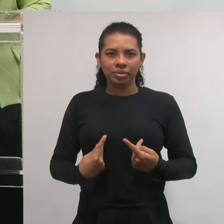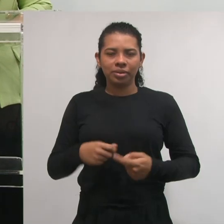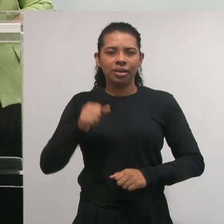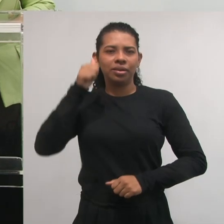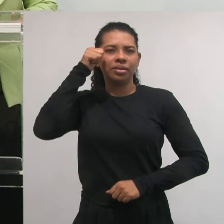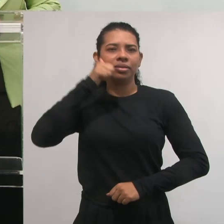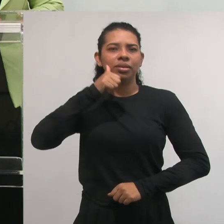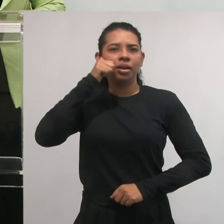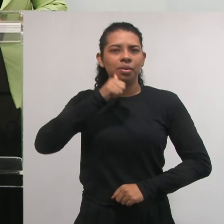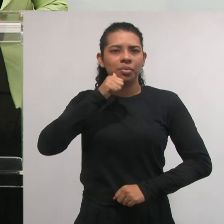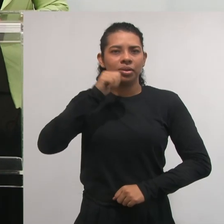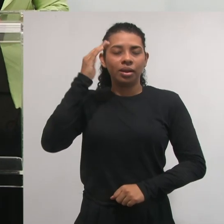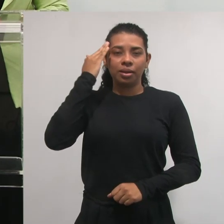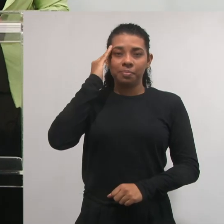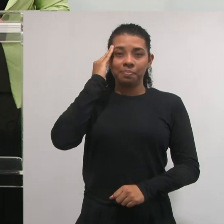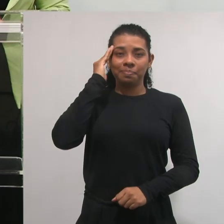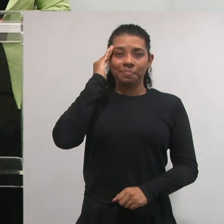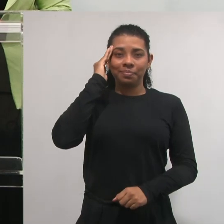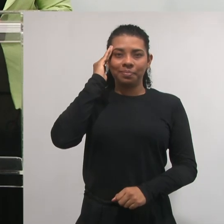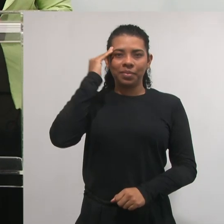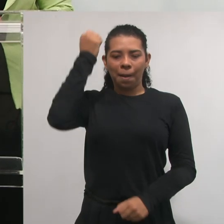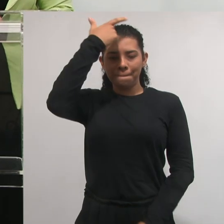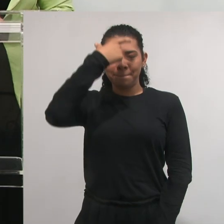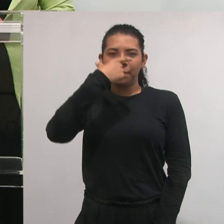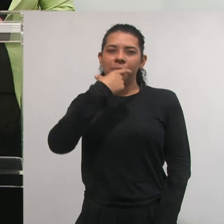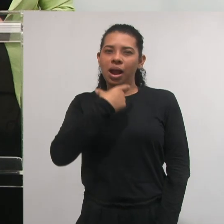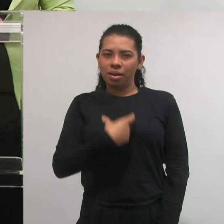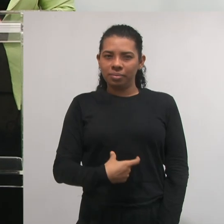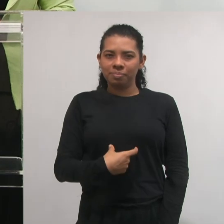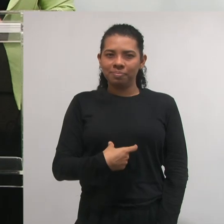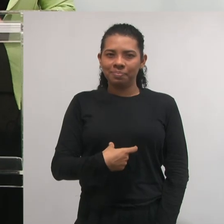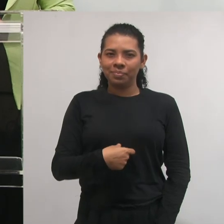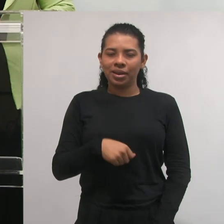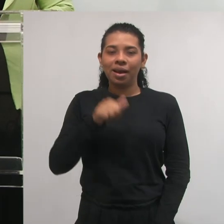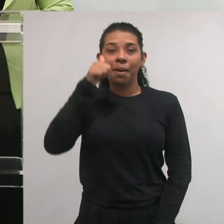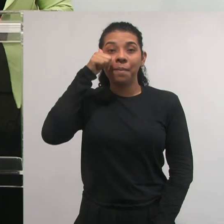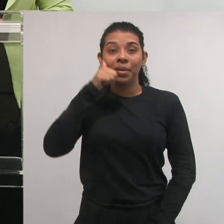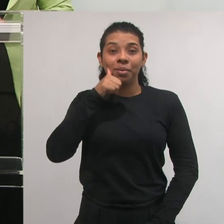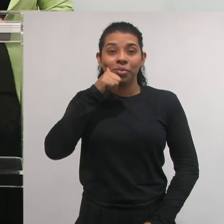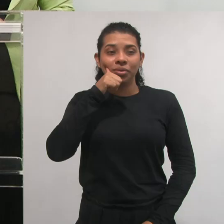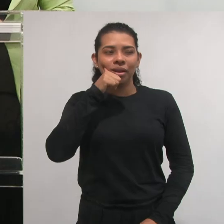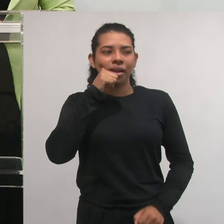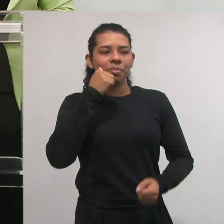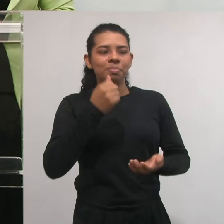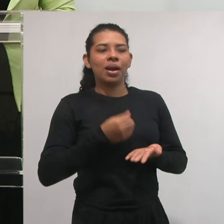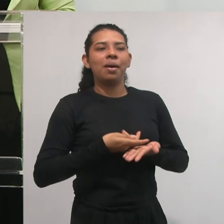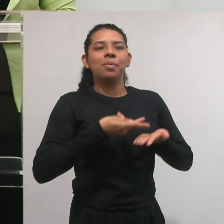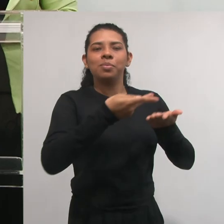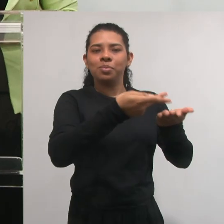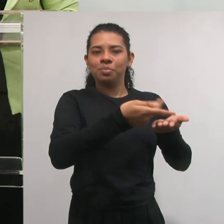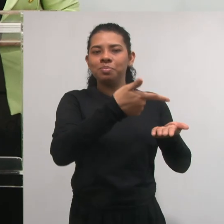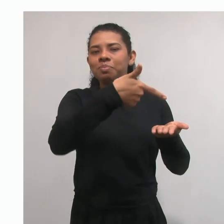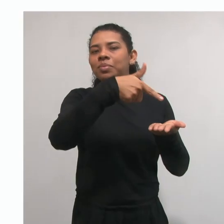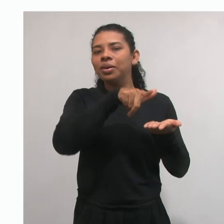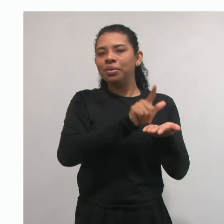mesma. Então, o reconhecimento do que é produzido pela mulher para a